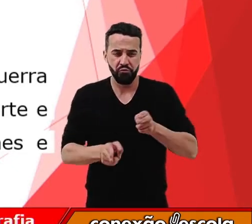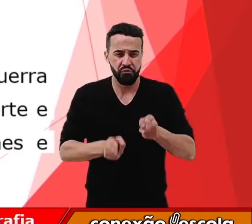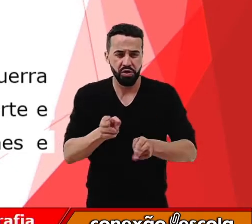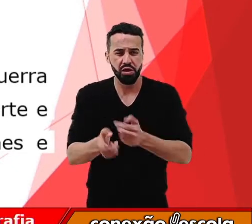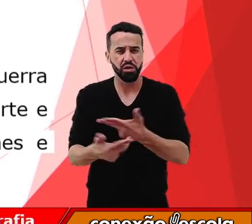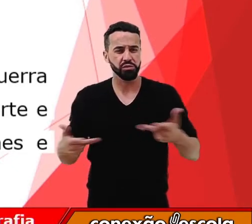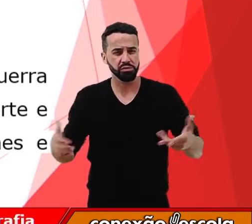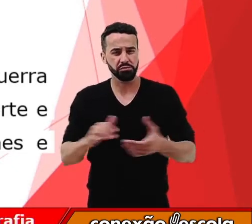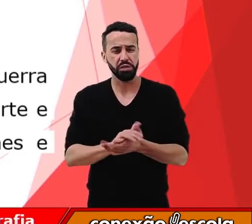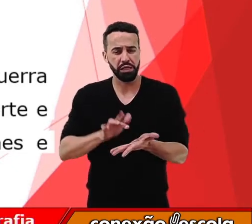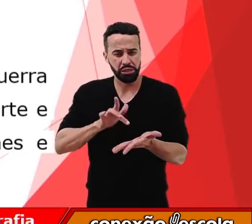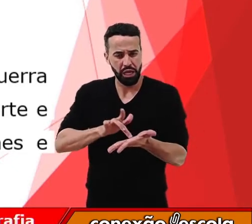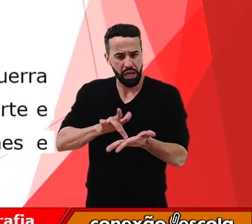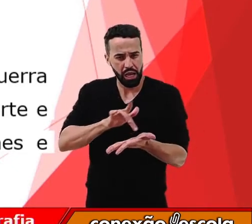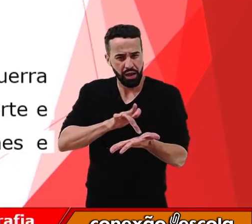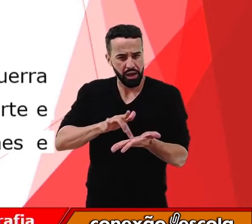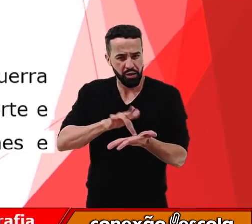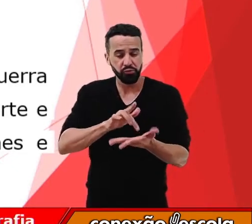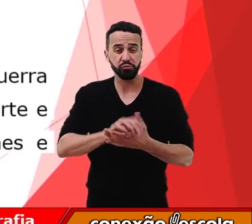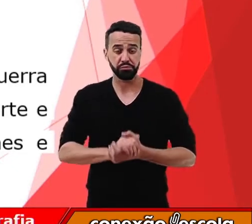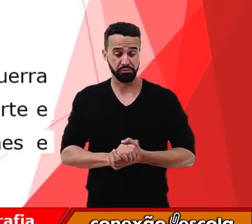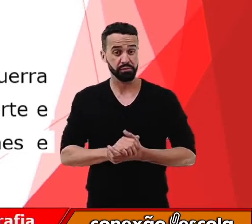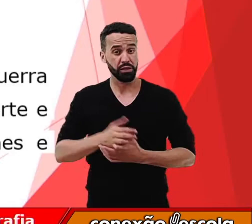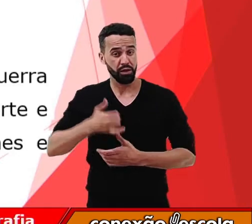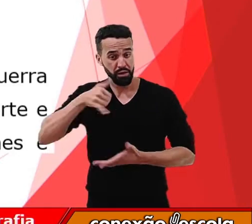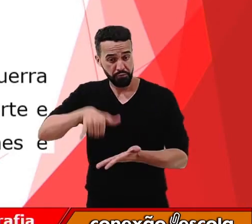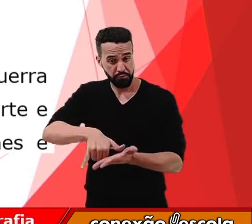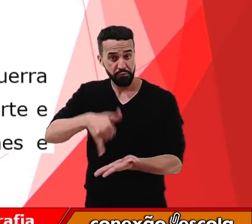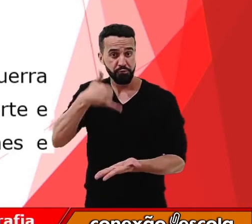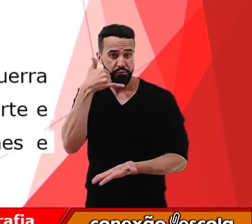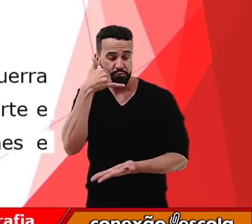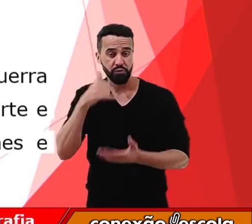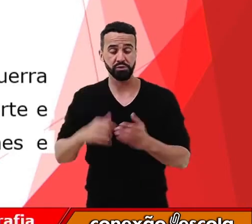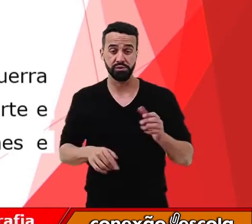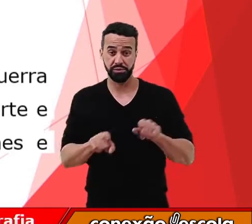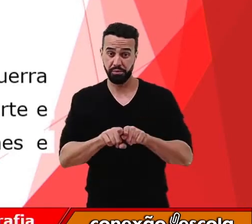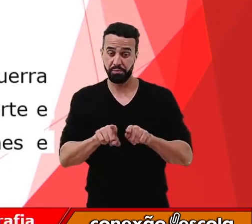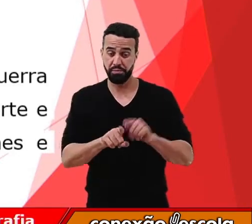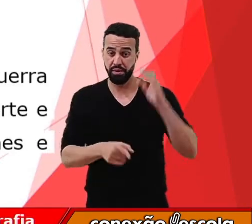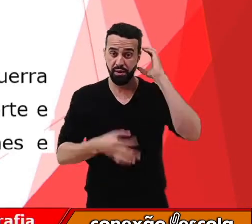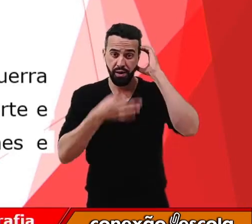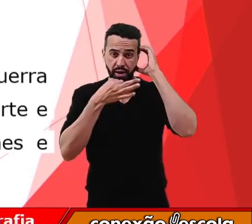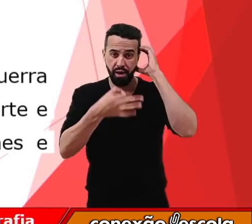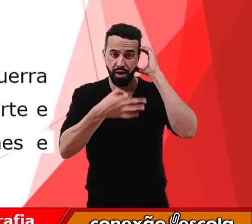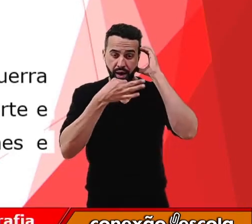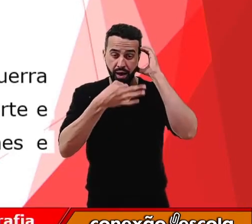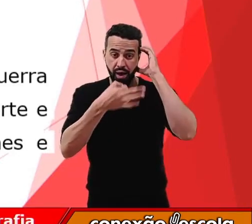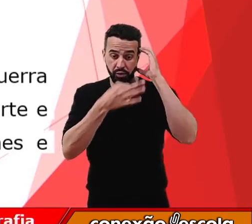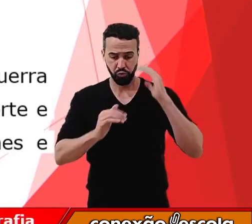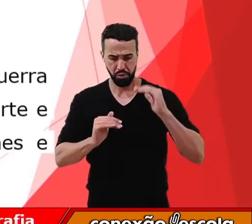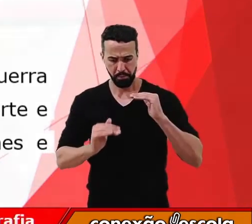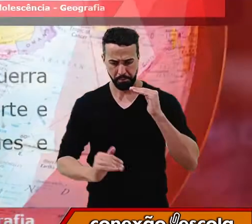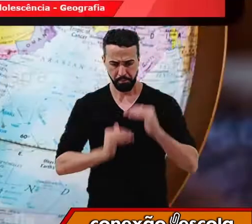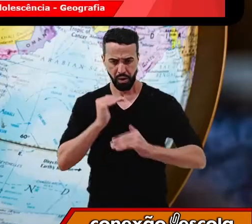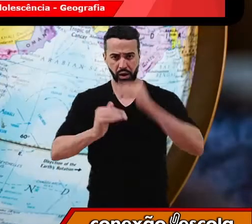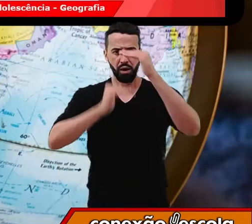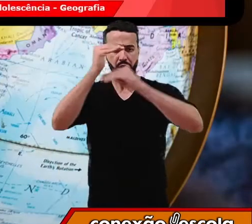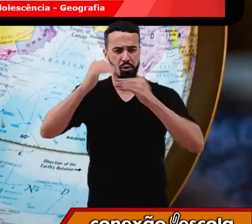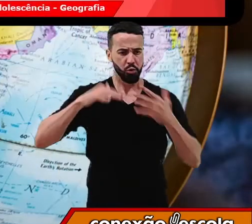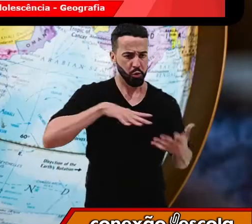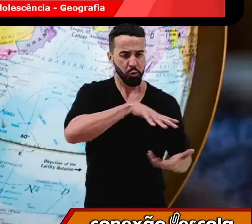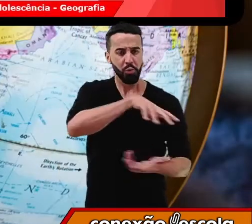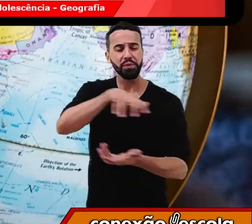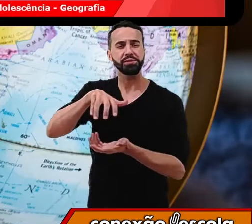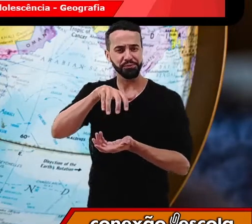dos telégrafos, dos telefones e dos rádios vão impulsionar a globalização